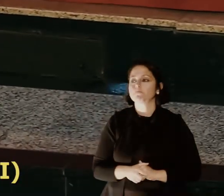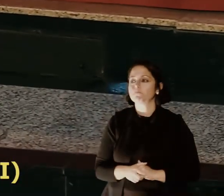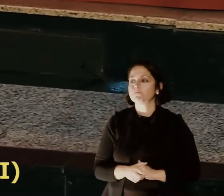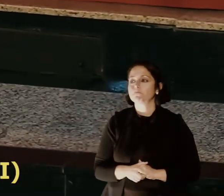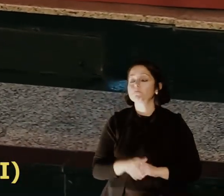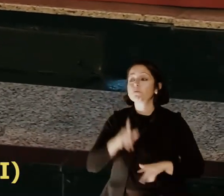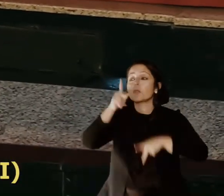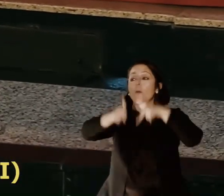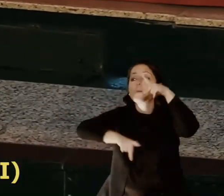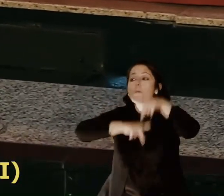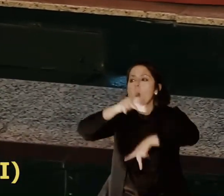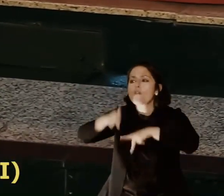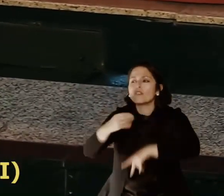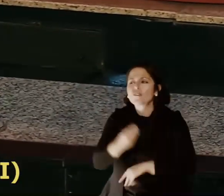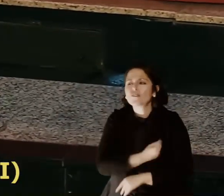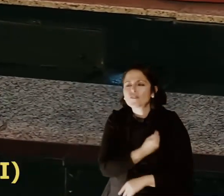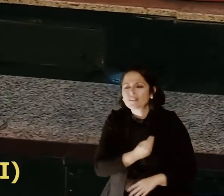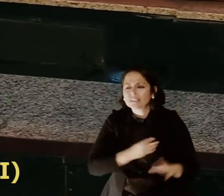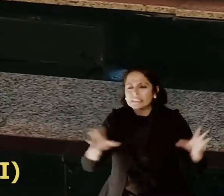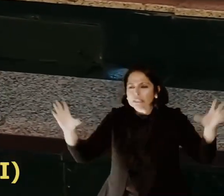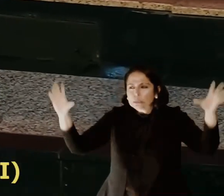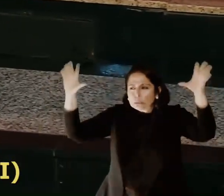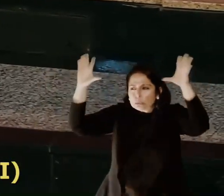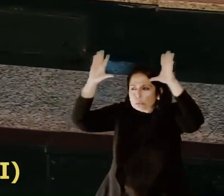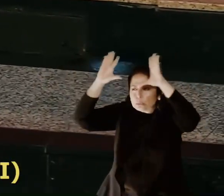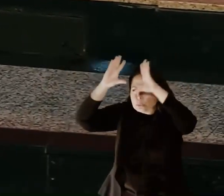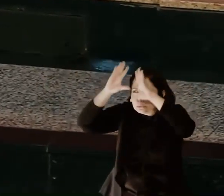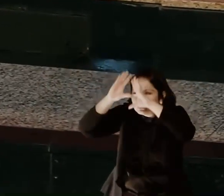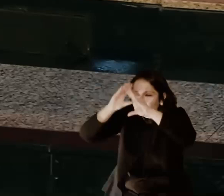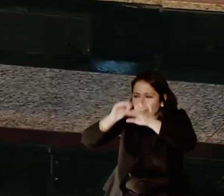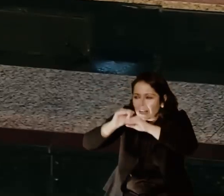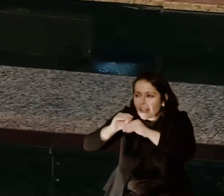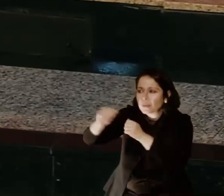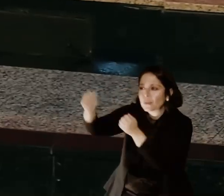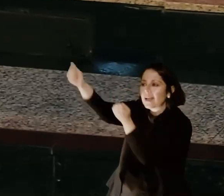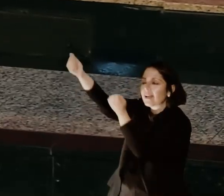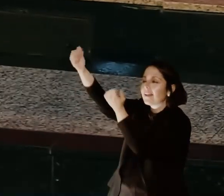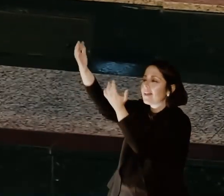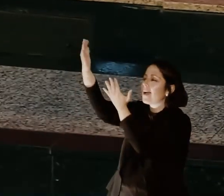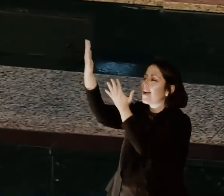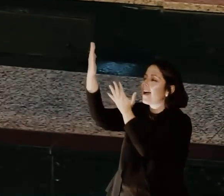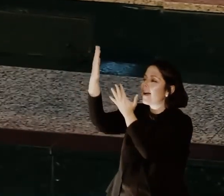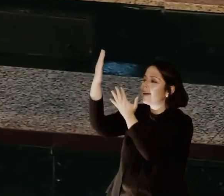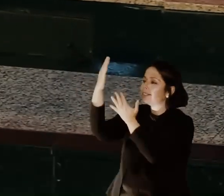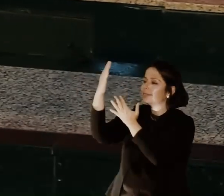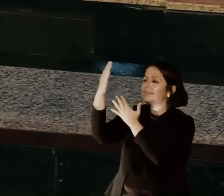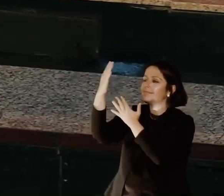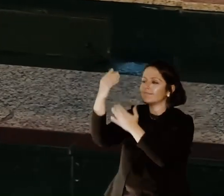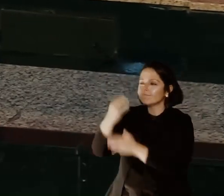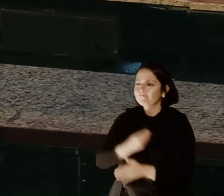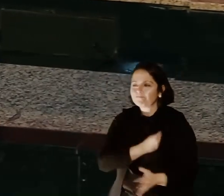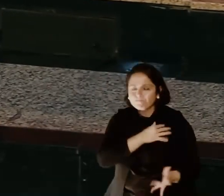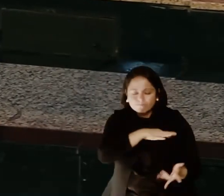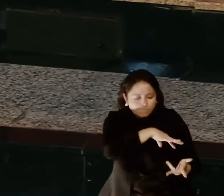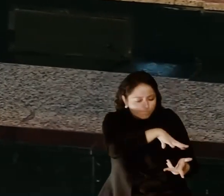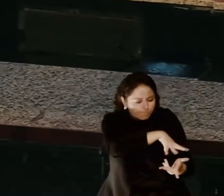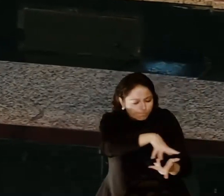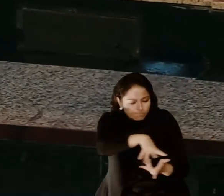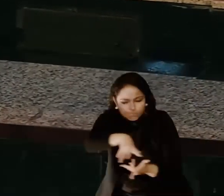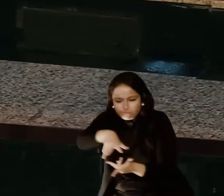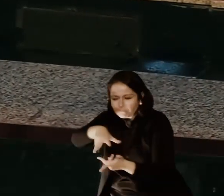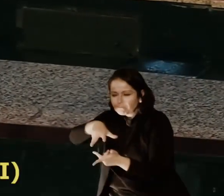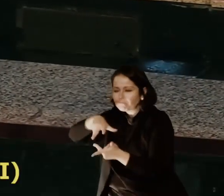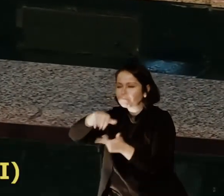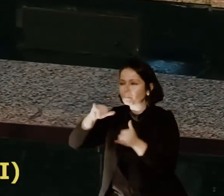O povo que vivia nas trevas viu uma grande luz. sobre os que viviam na terra